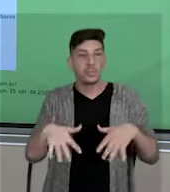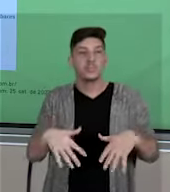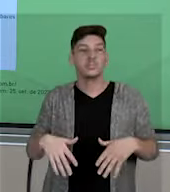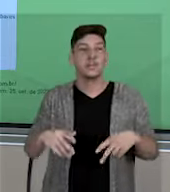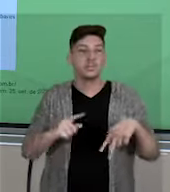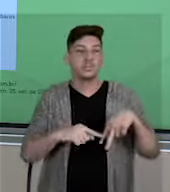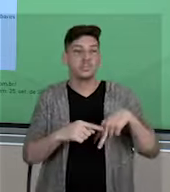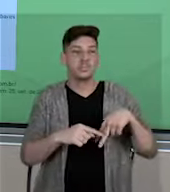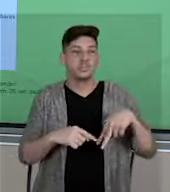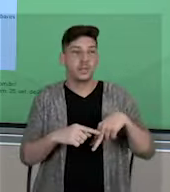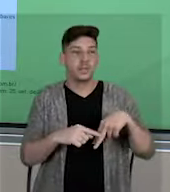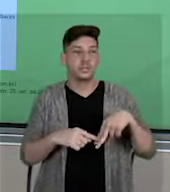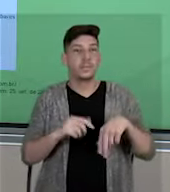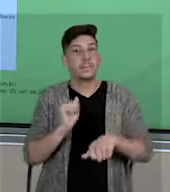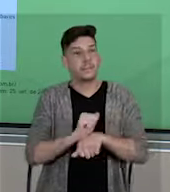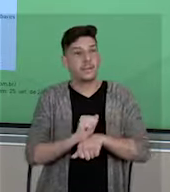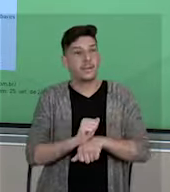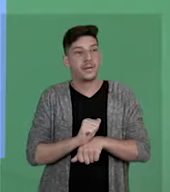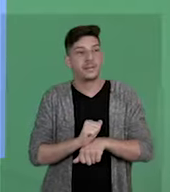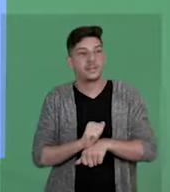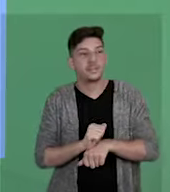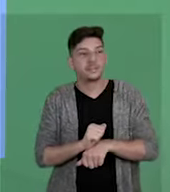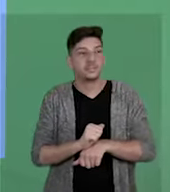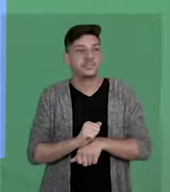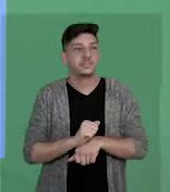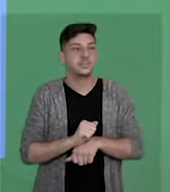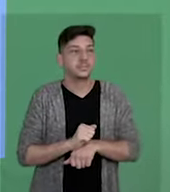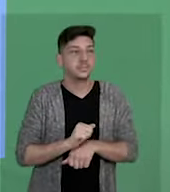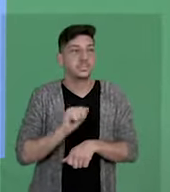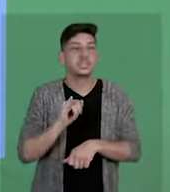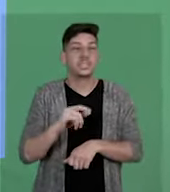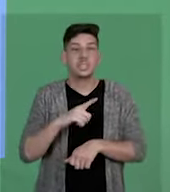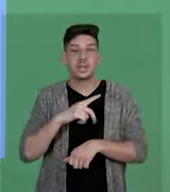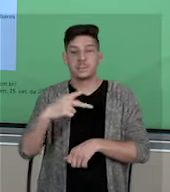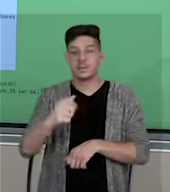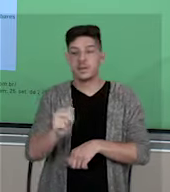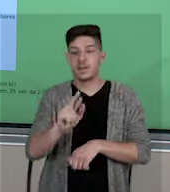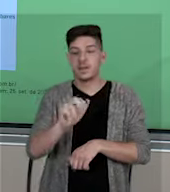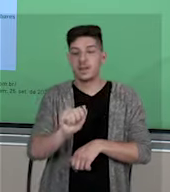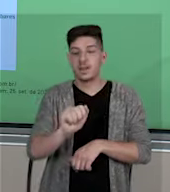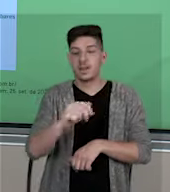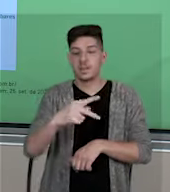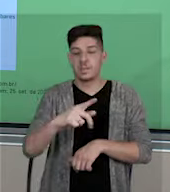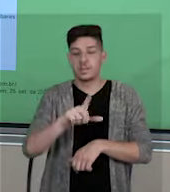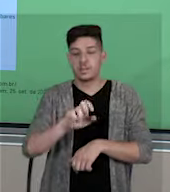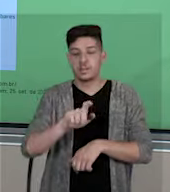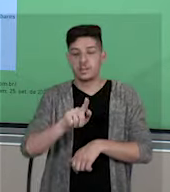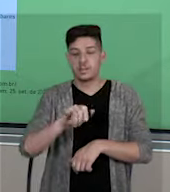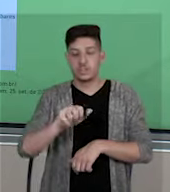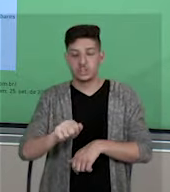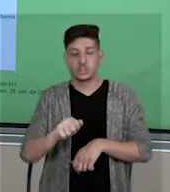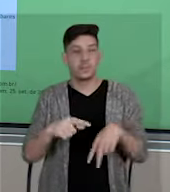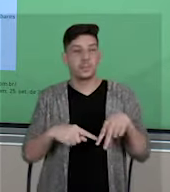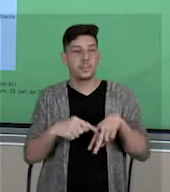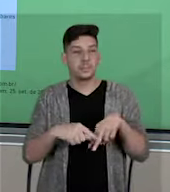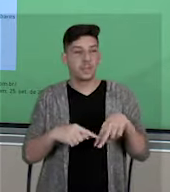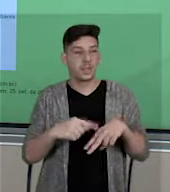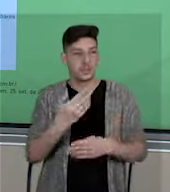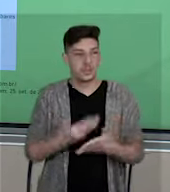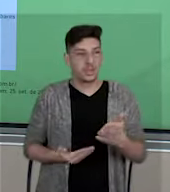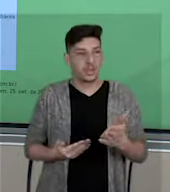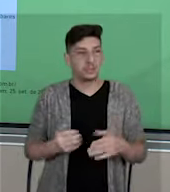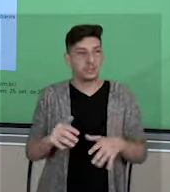a paraplegia. No caso aqui, vértebras lombares, paraplegia, né, perda de movimento das pernas. Das vértebras torácicas